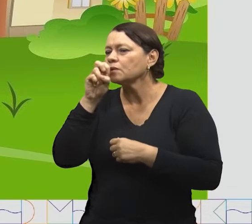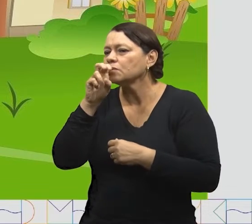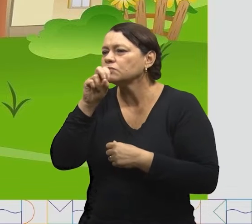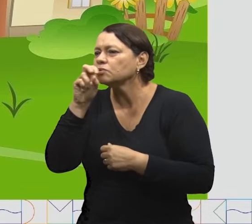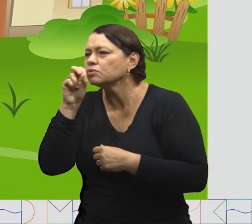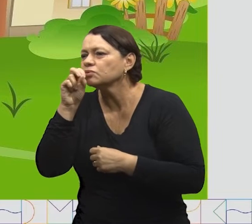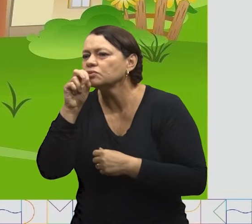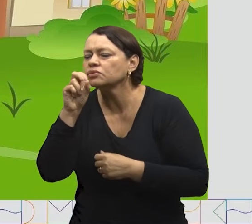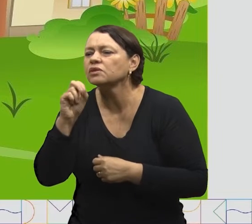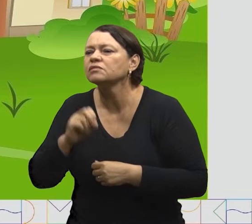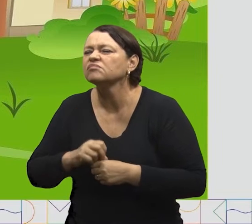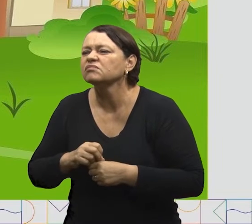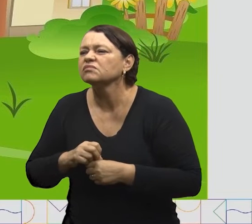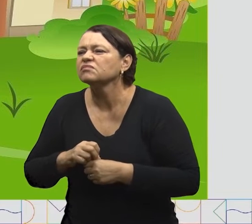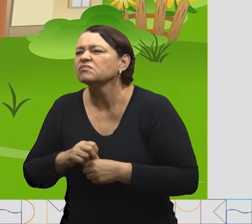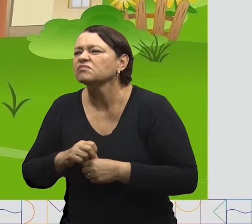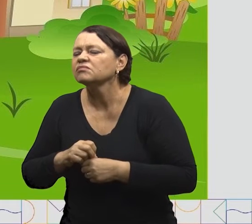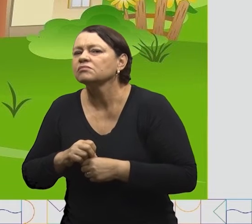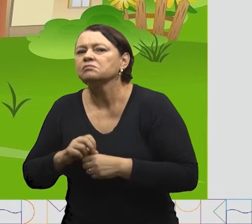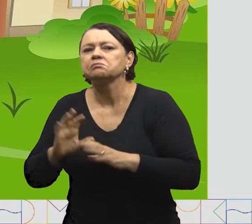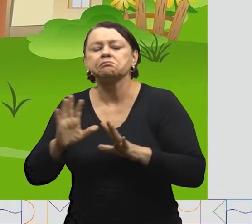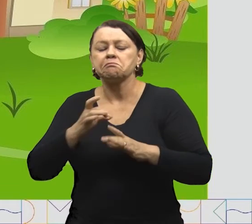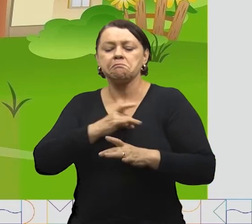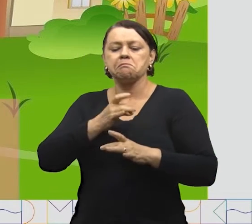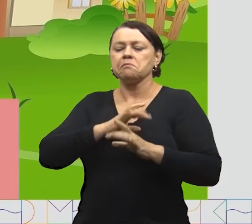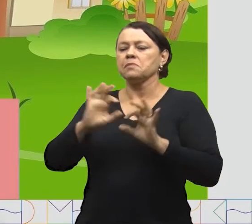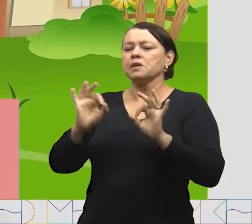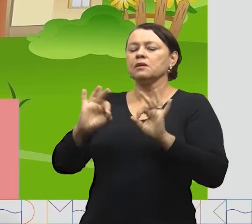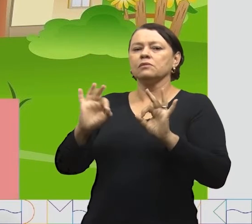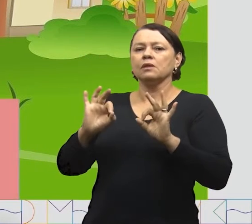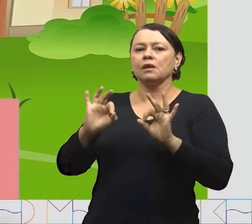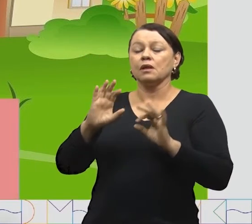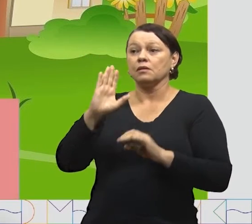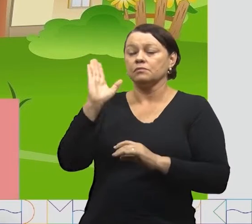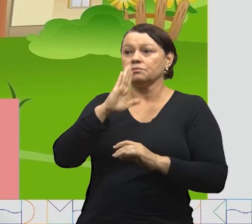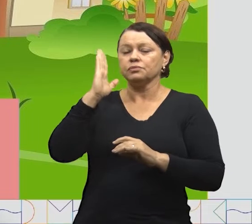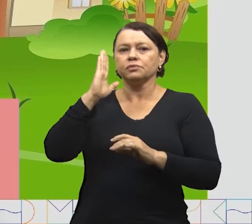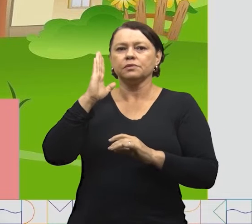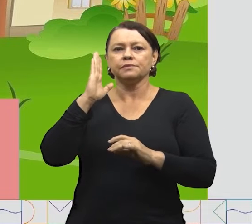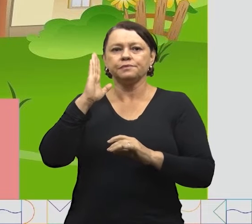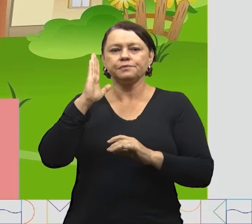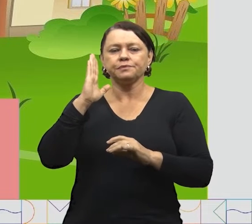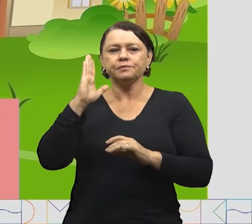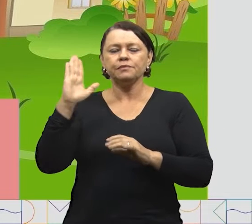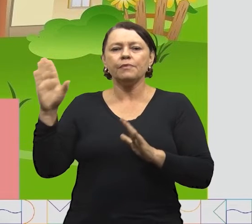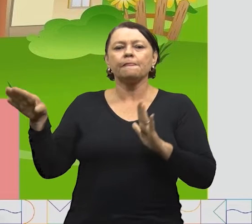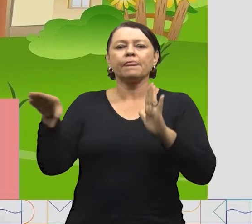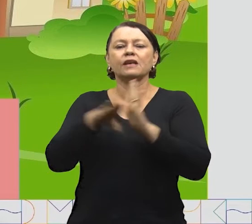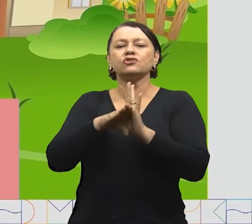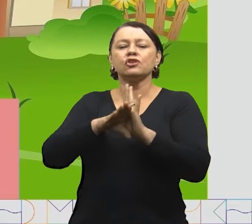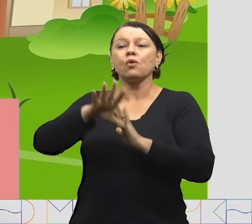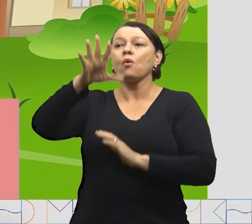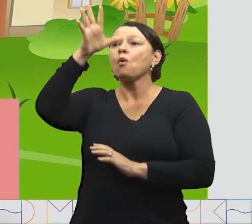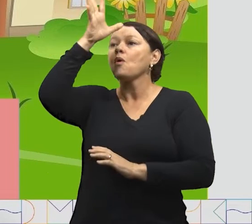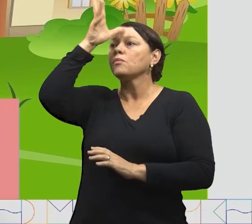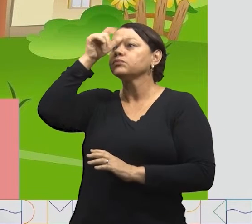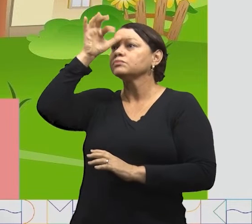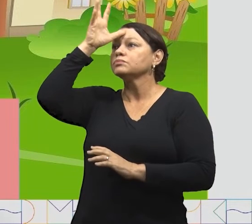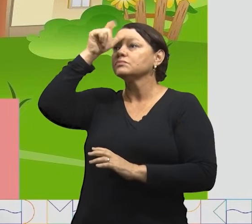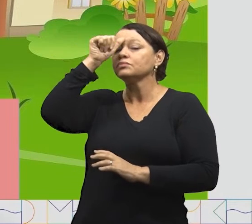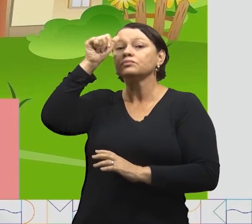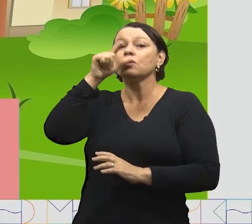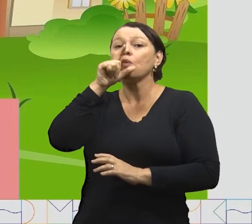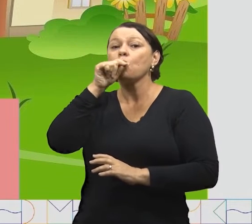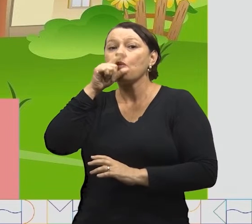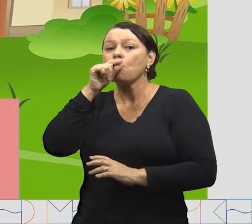Aproximou-se dele e farejou-o, sem nenhum medo. De repente, apareceu um galo que bateu as